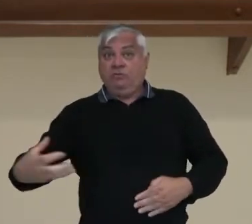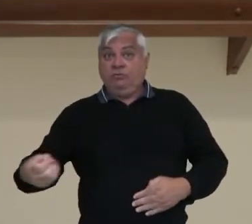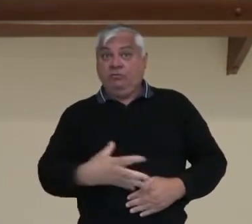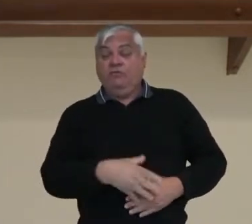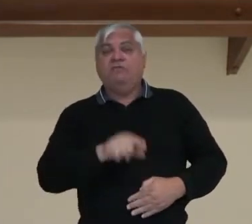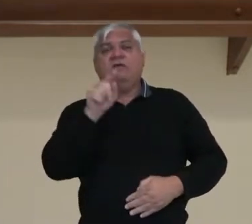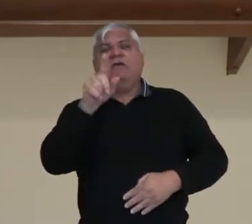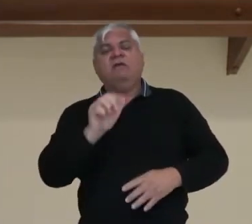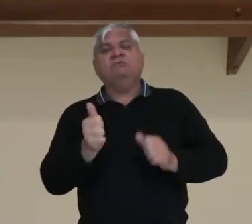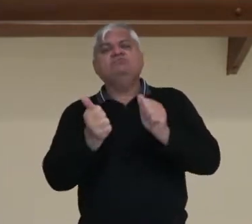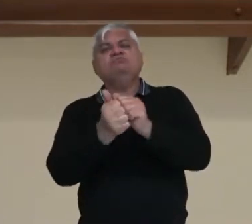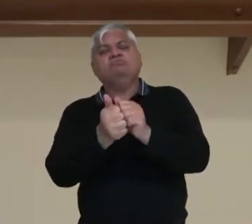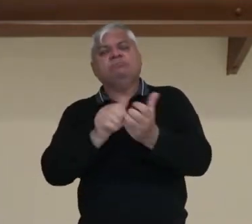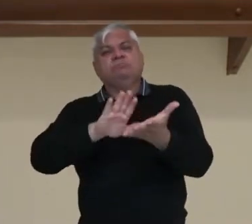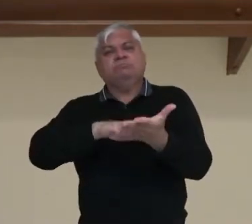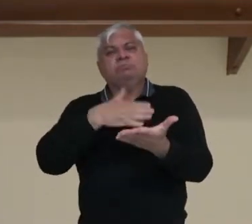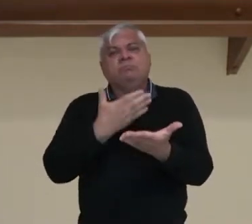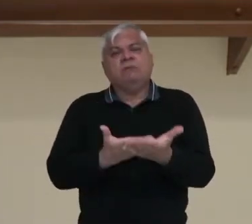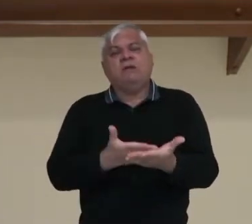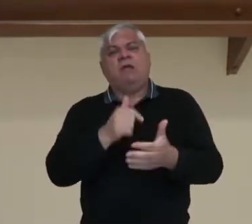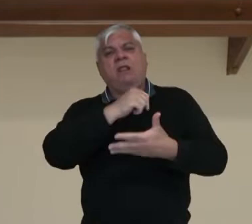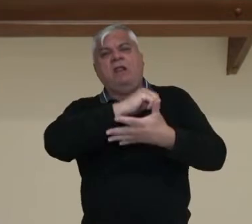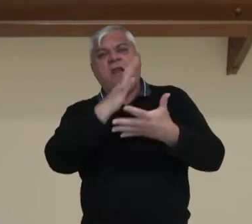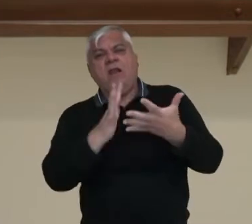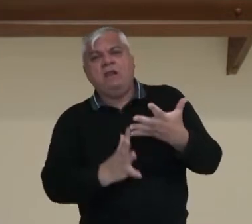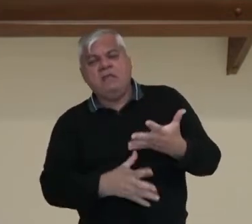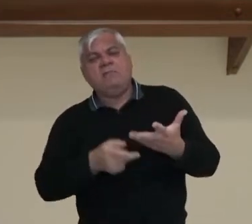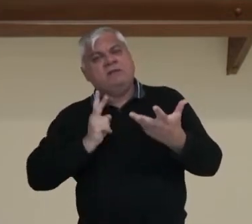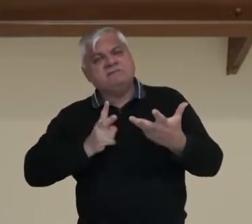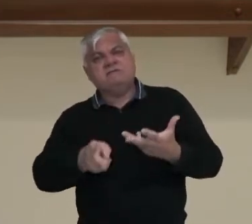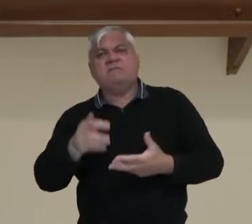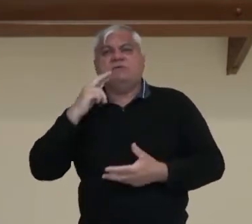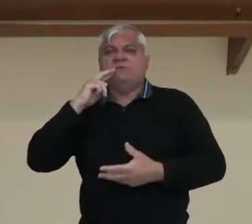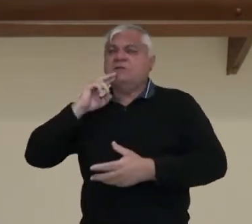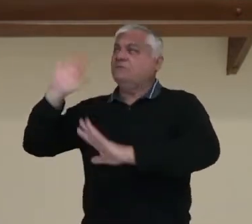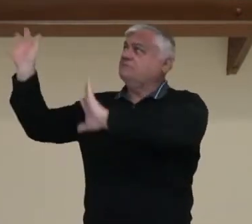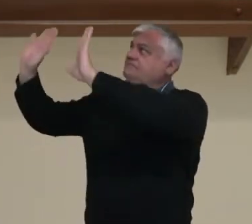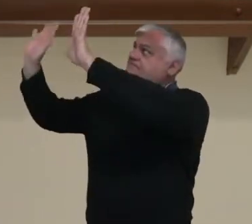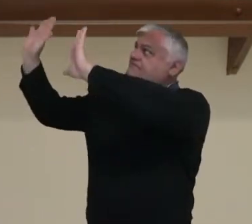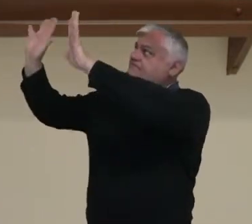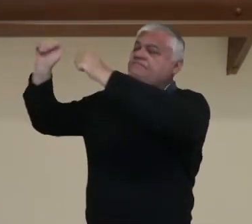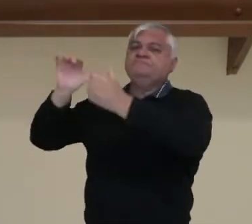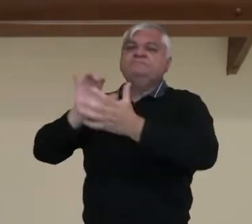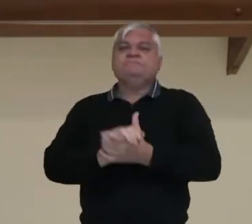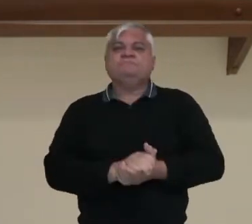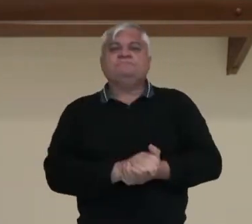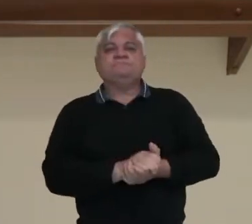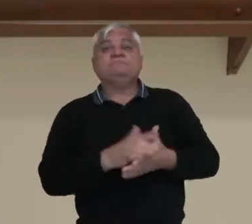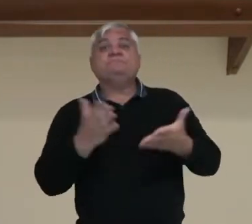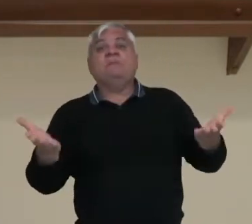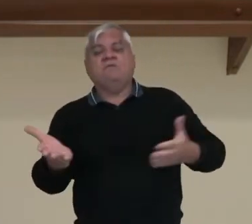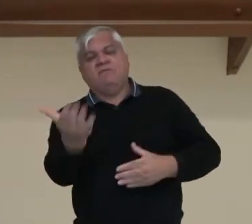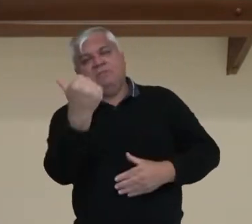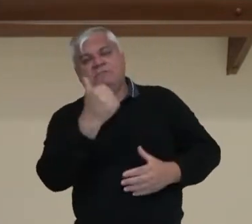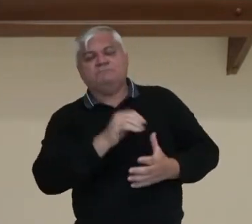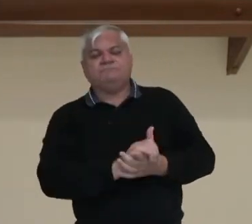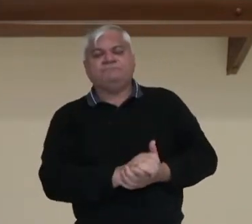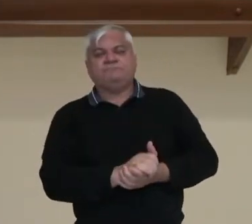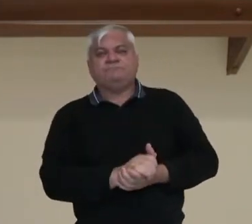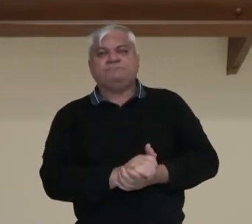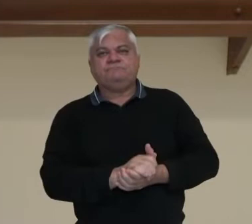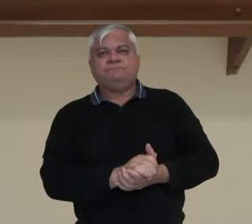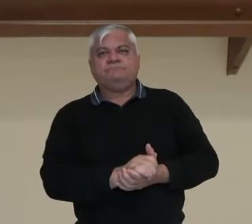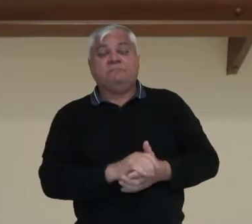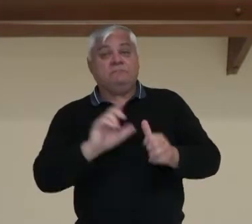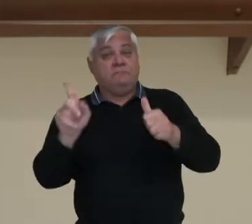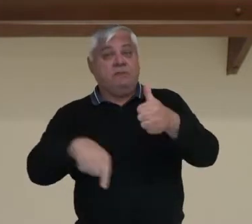vai acompanhar a gente durante toda essa aula como nosso intérprete é o Ronaldo. E vamos lá. Bom,